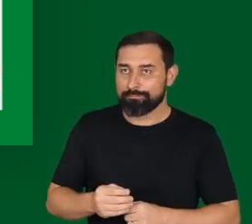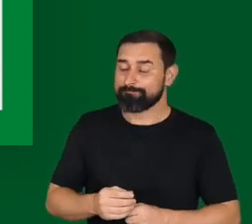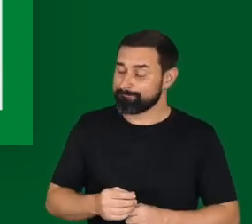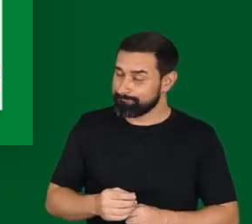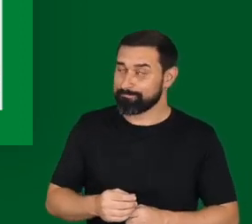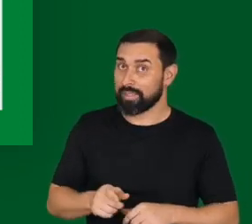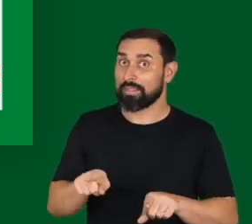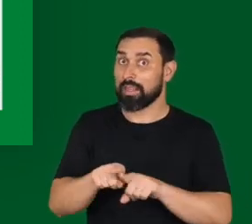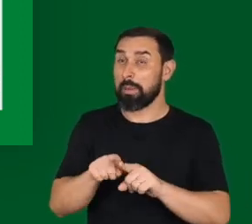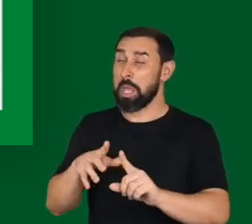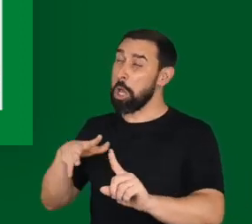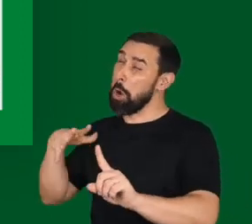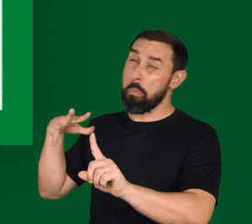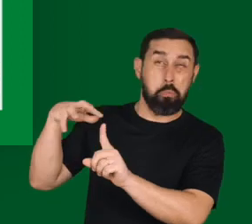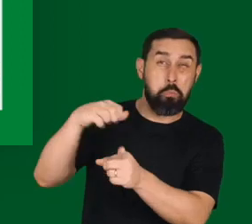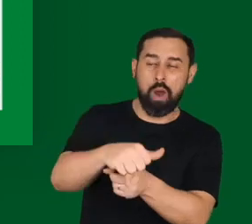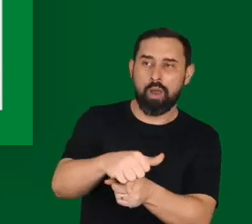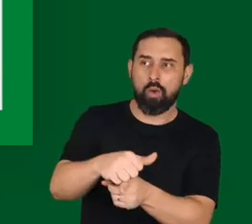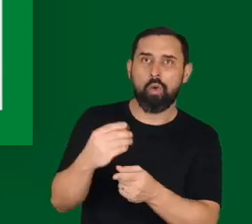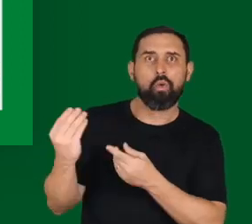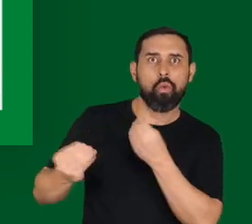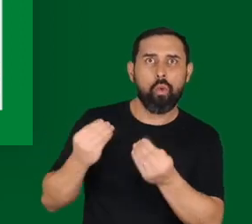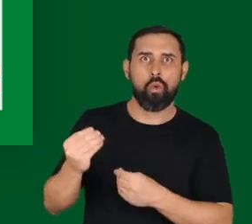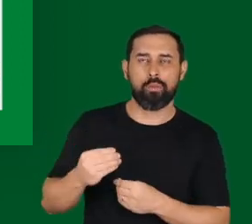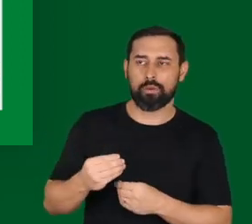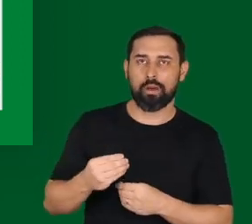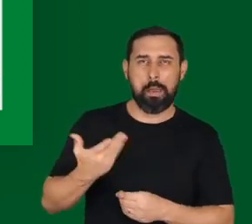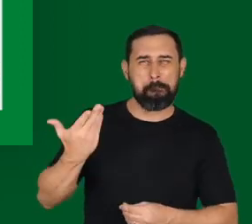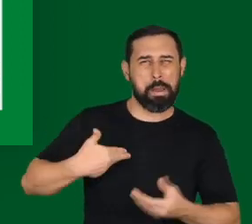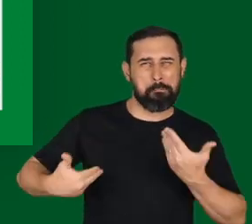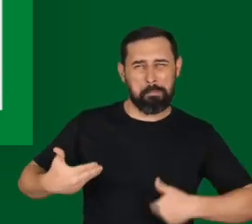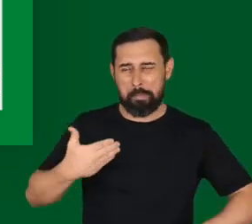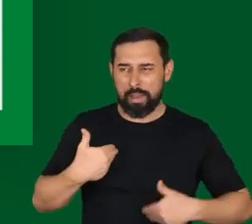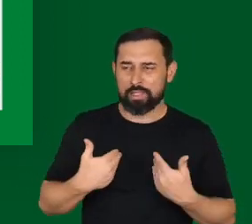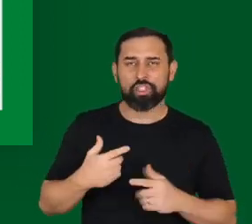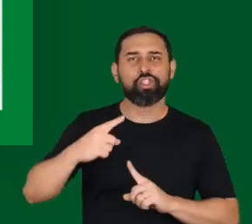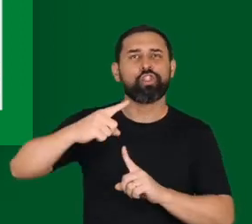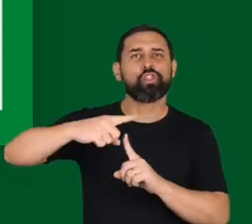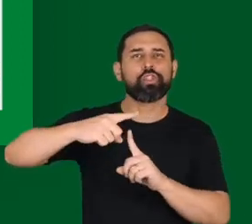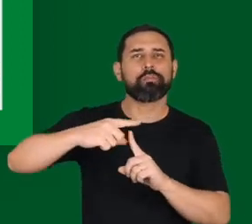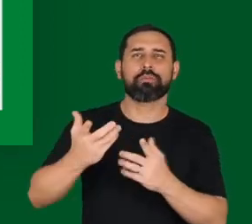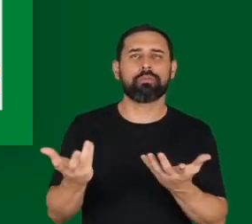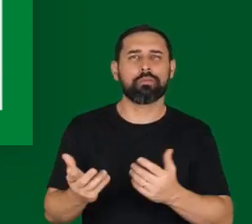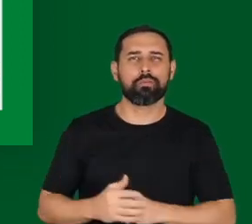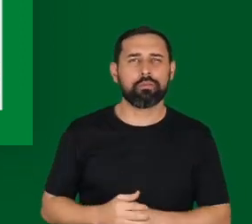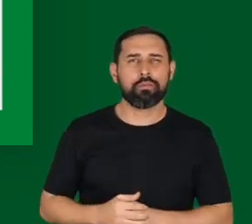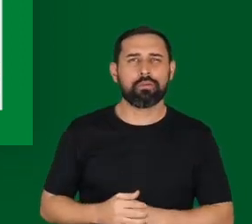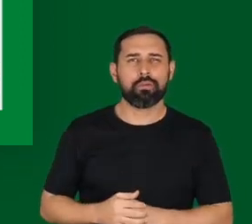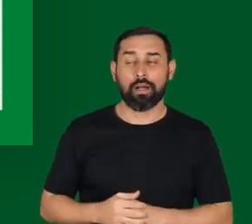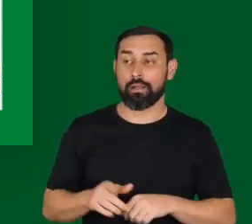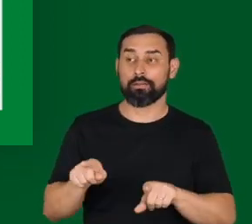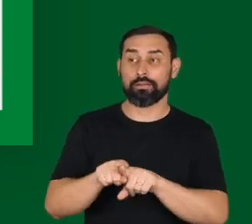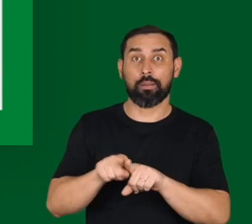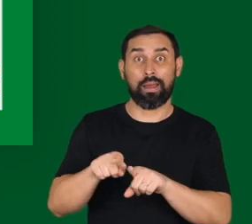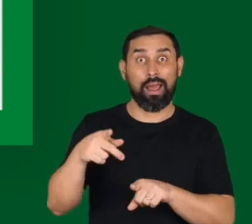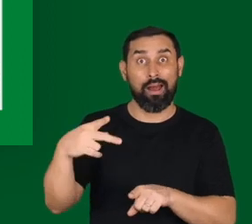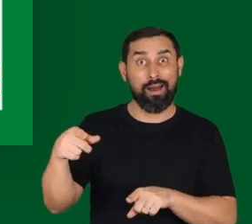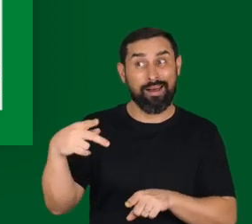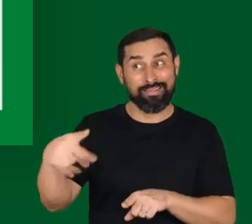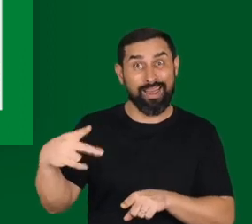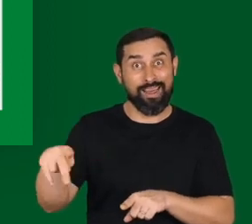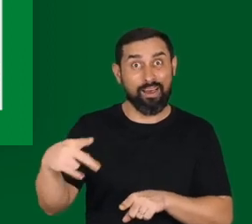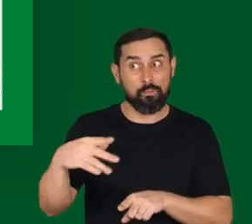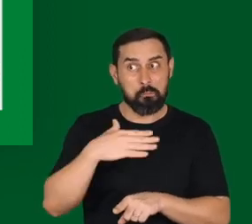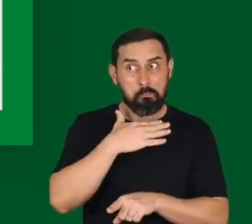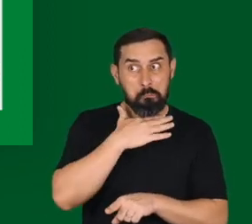lembrar quando eu vou ter, se tratando da física do trauma, que tipo de lesões que a gente vai encontrar, lembrando que a falência da reanimação